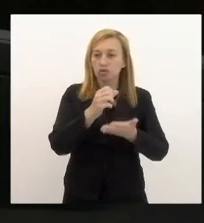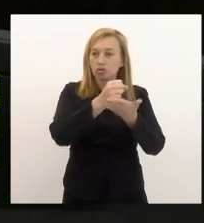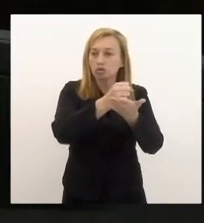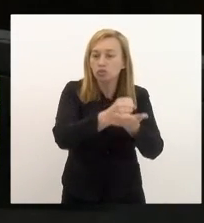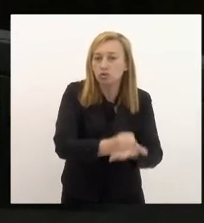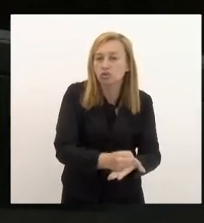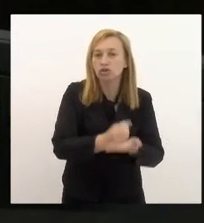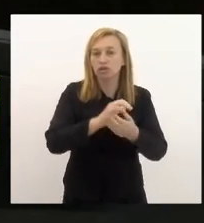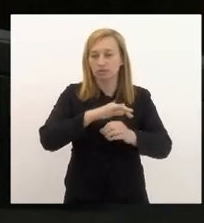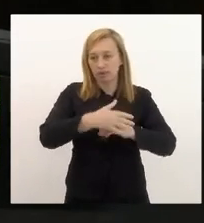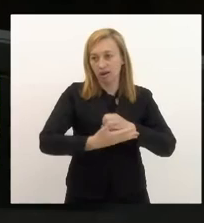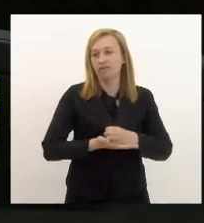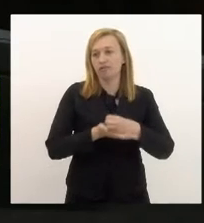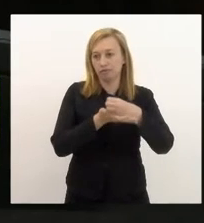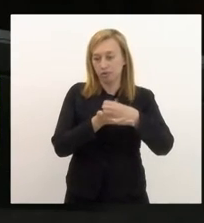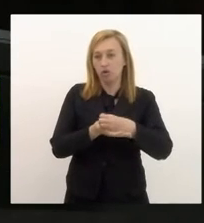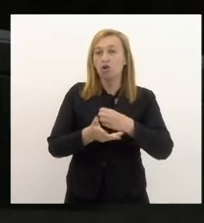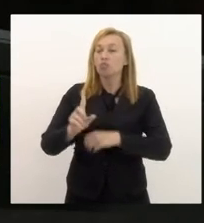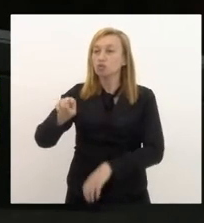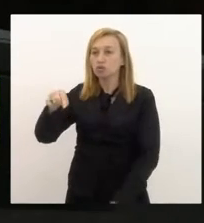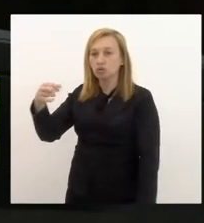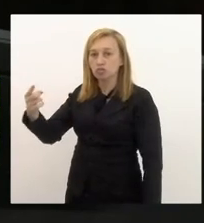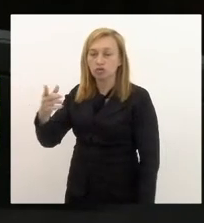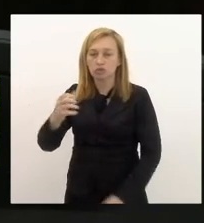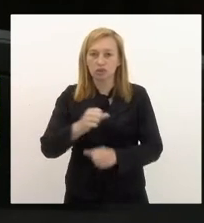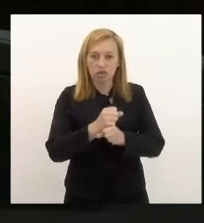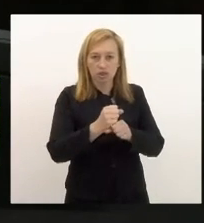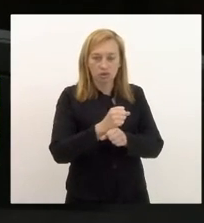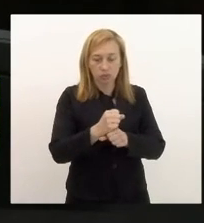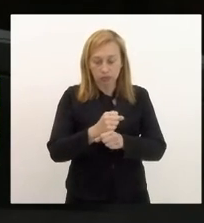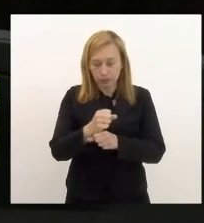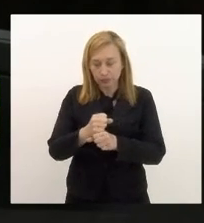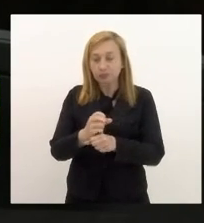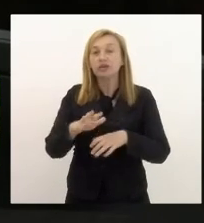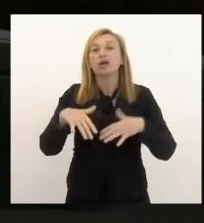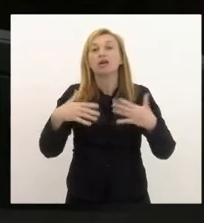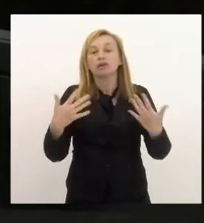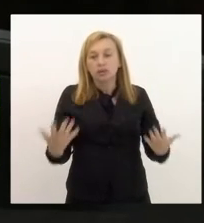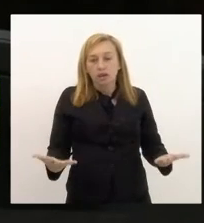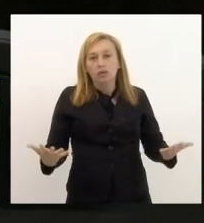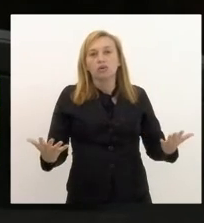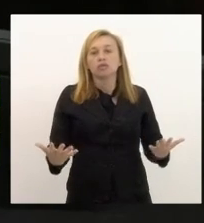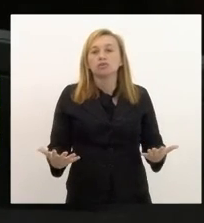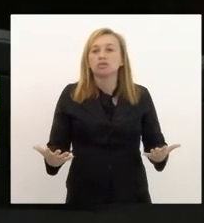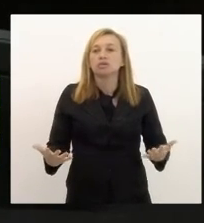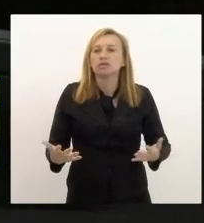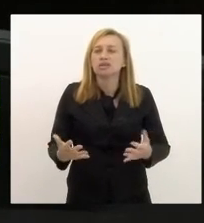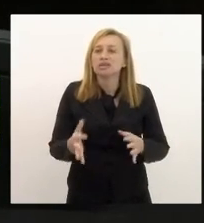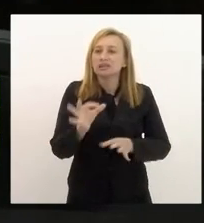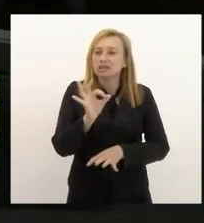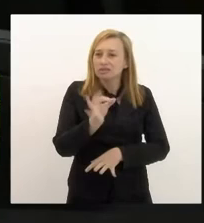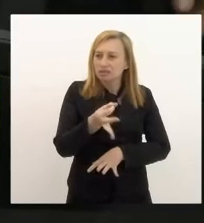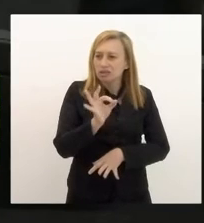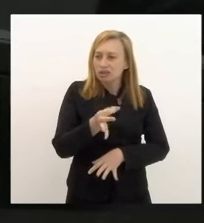tentável por os próximos anos para as próximas décadas então amplamente